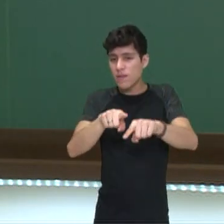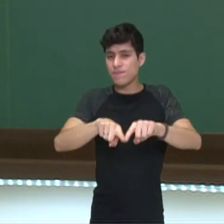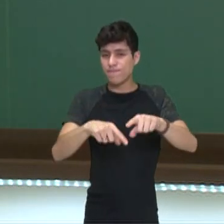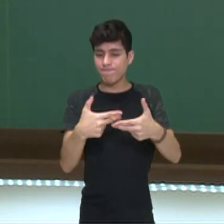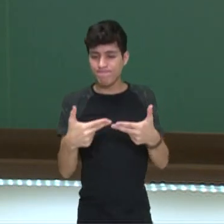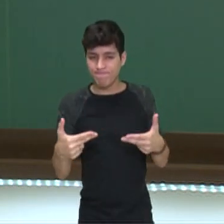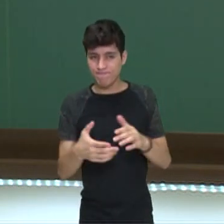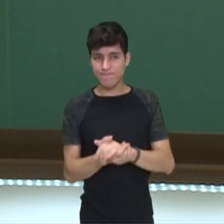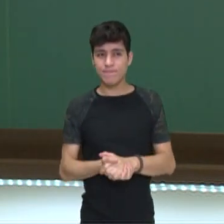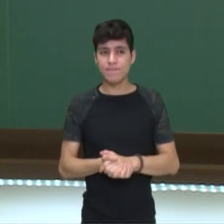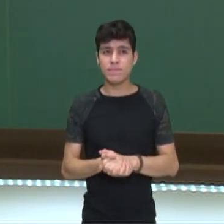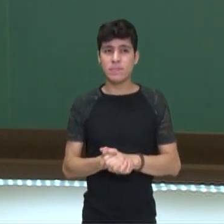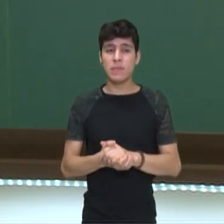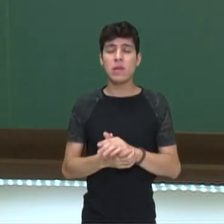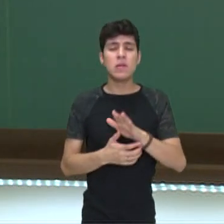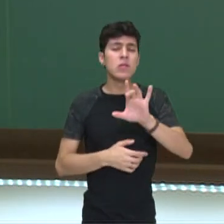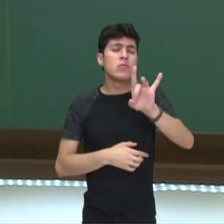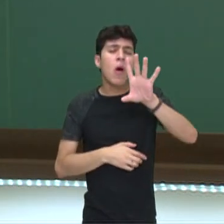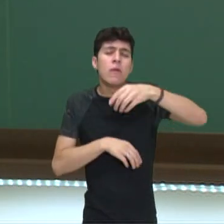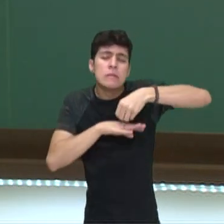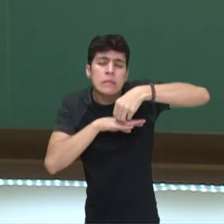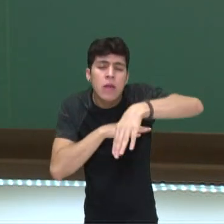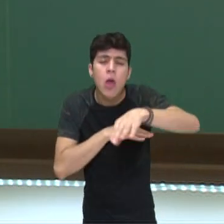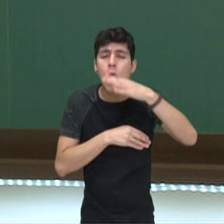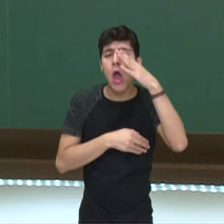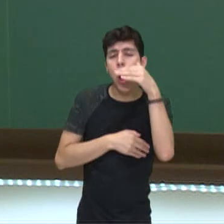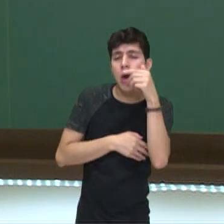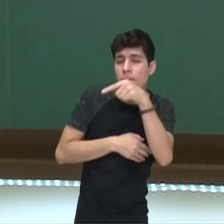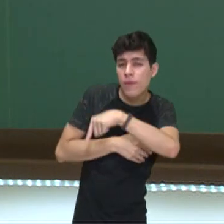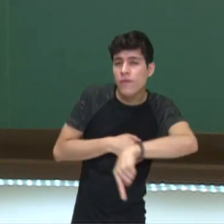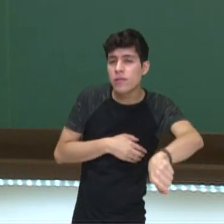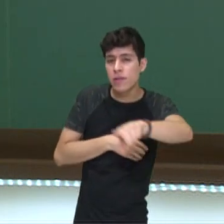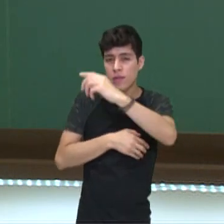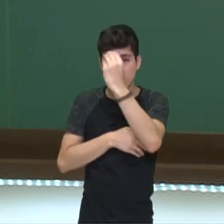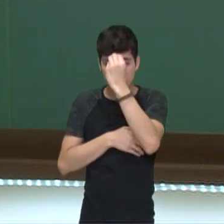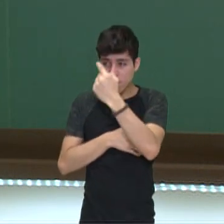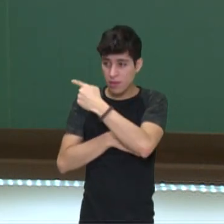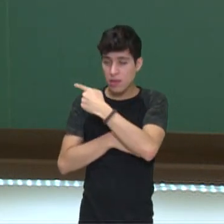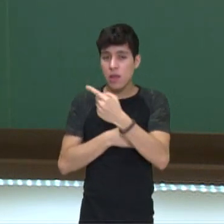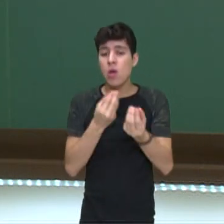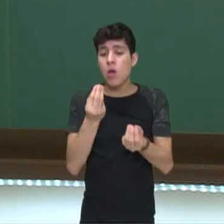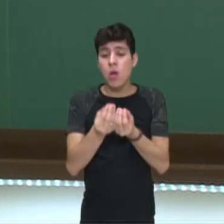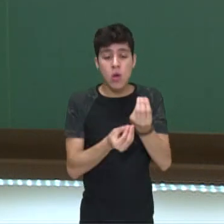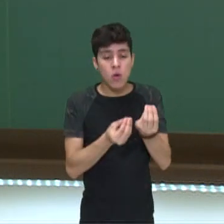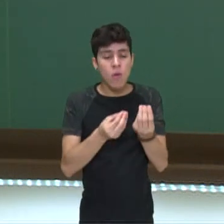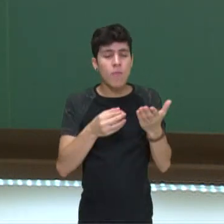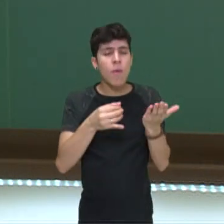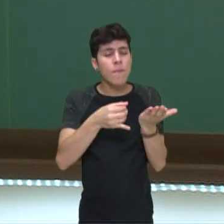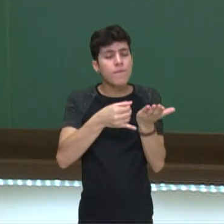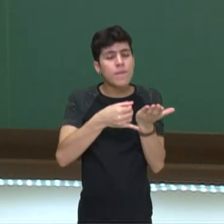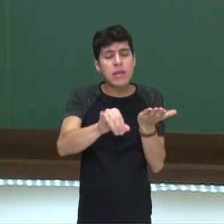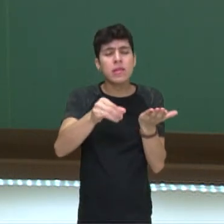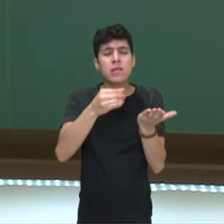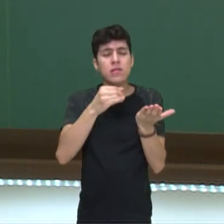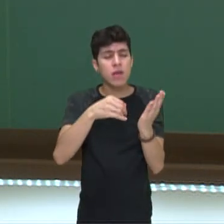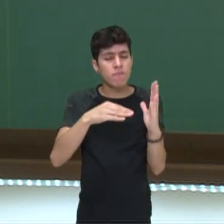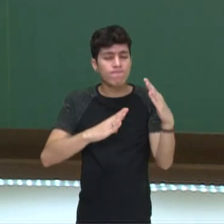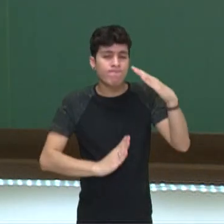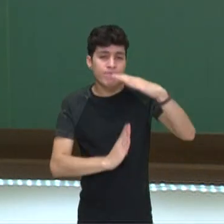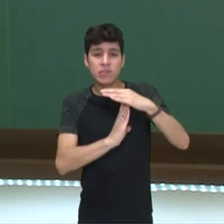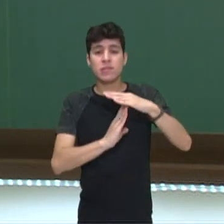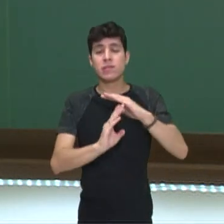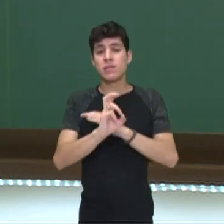um protótipo. Lembre-se, só uma curiosidadezinha rapidinho, a bateria se carrega em 5 minutos, também é com nanotecnologia,